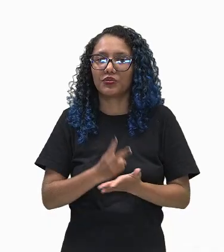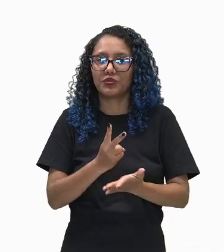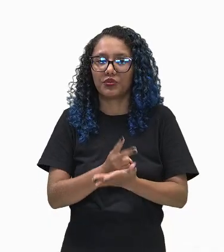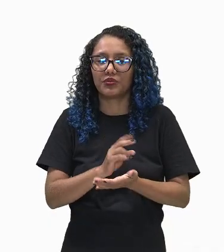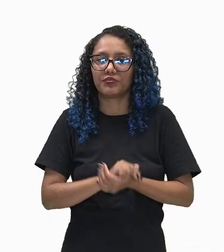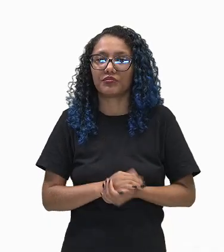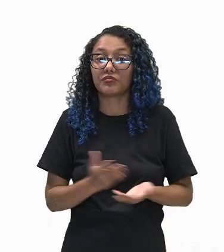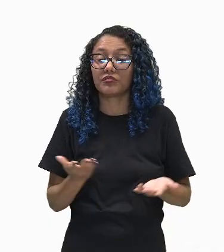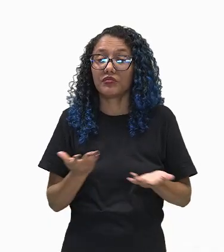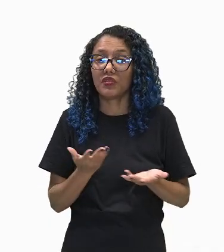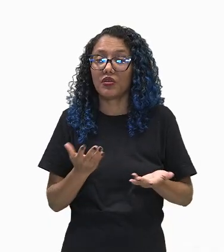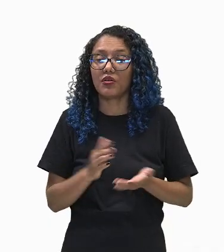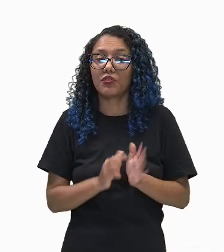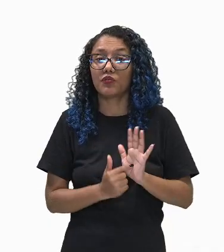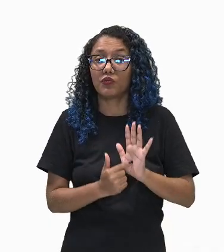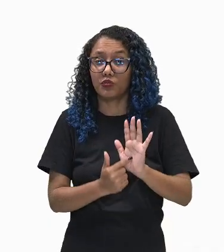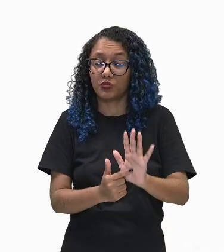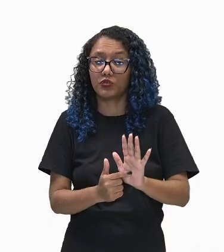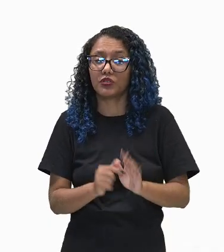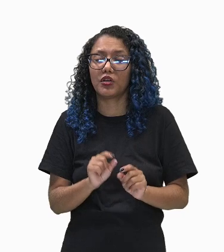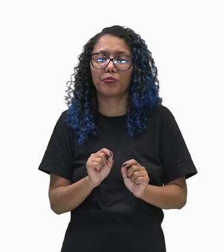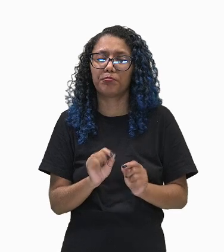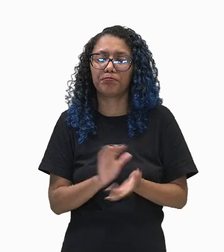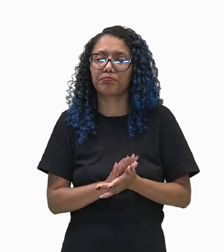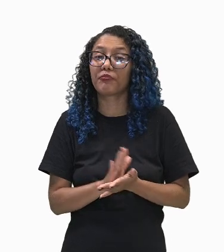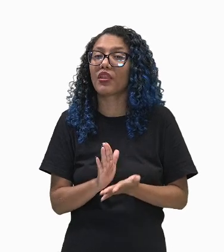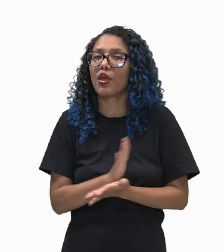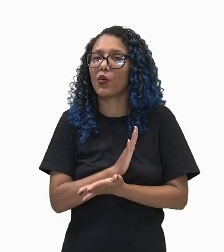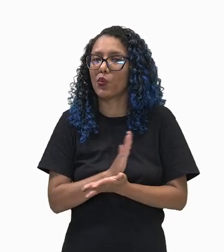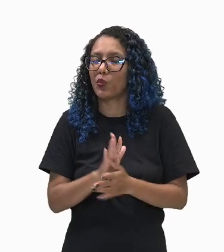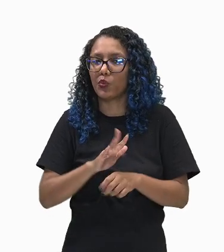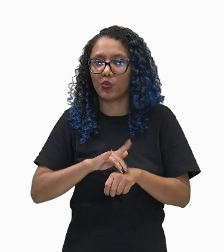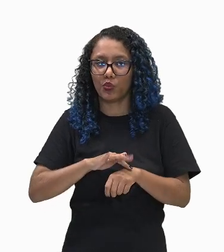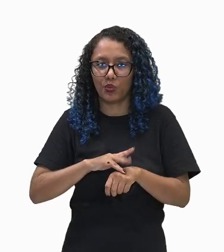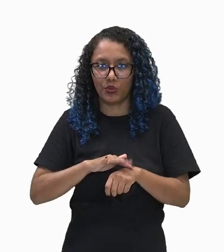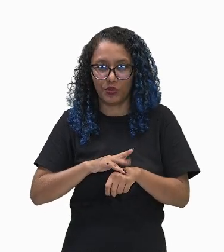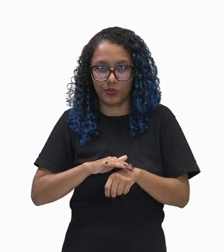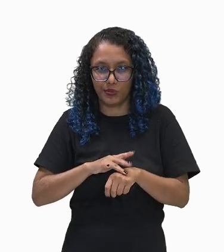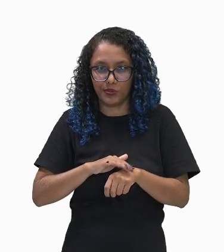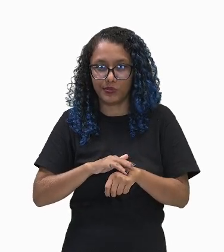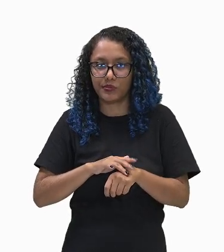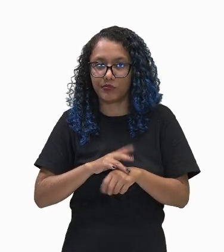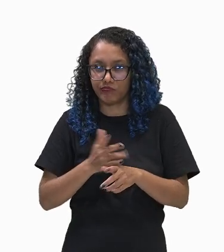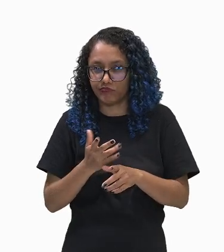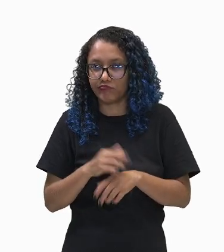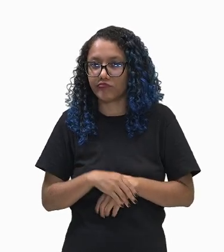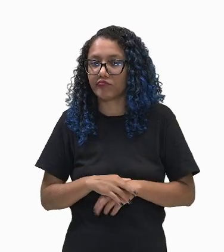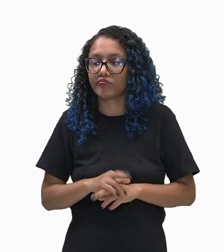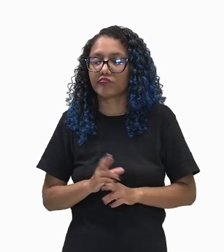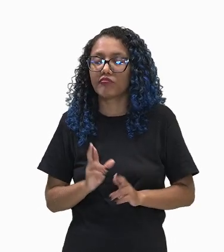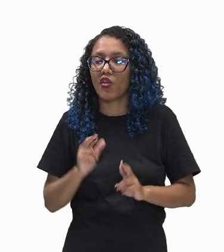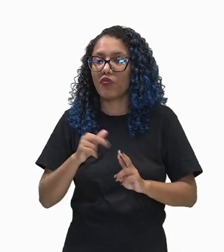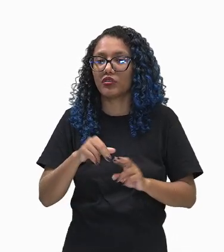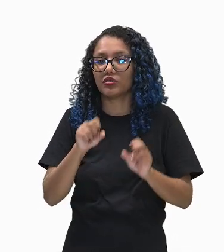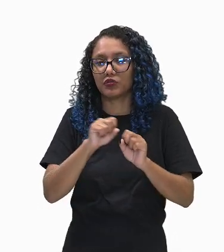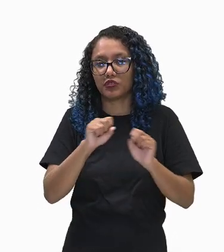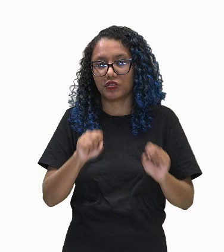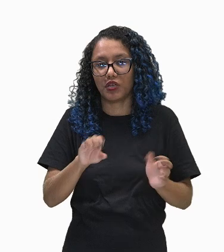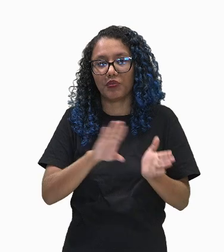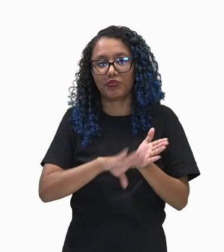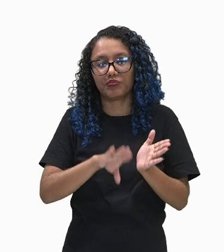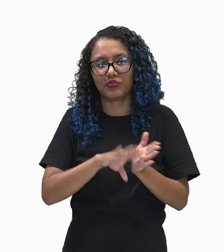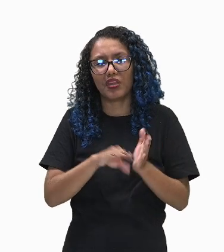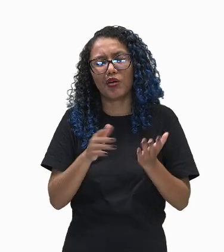nossa aula, eu apresento doenças relacionadas ao sistema excretor. Eu coloquei de forma